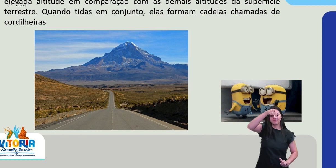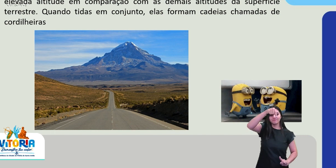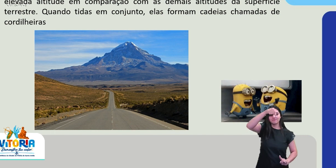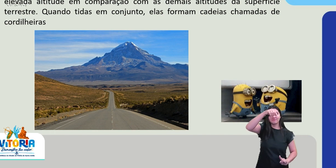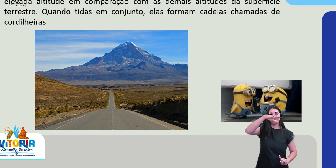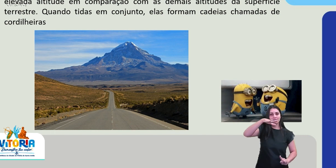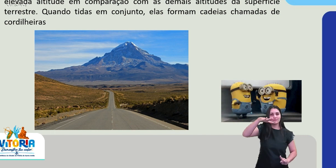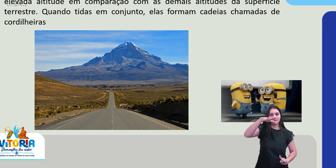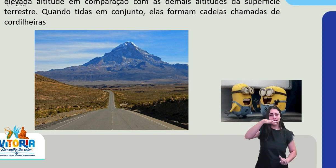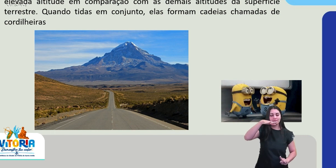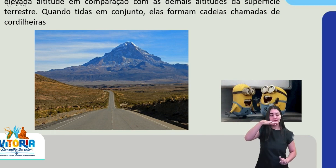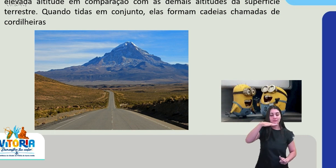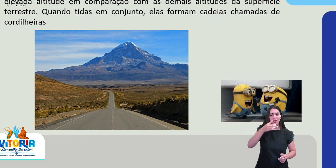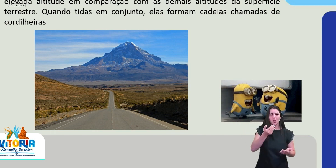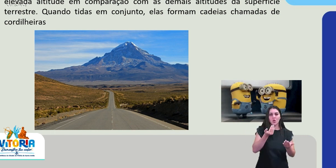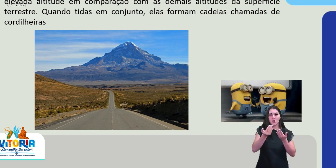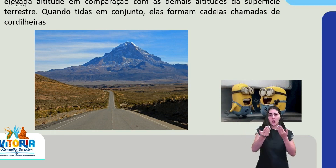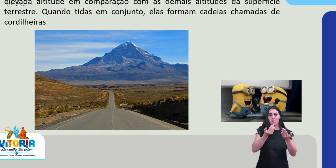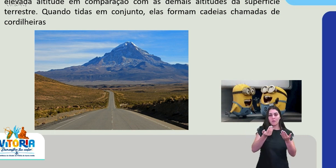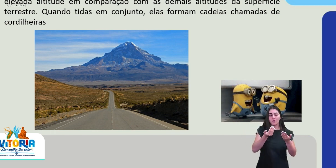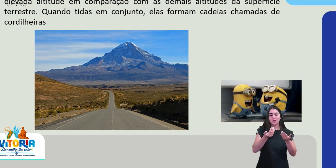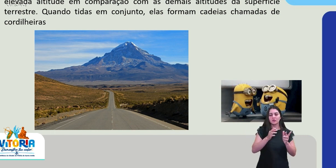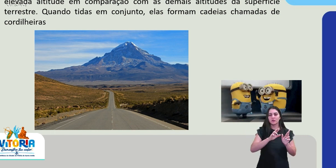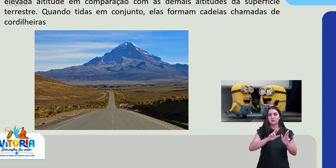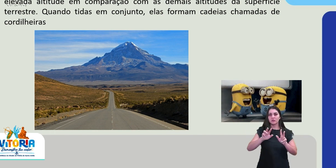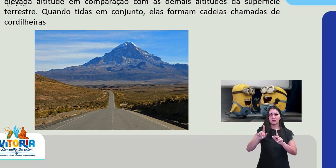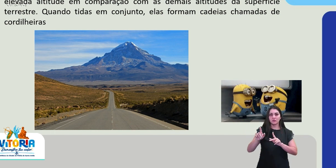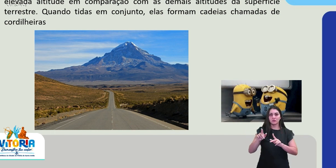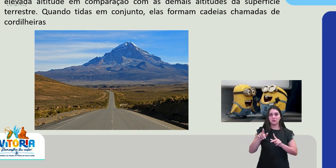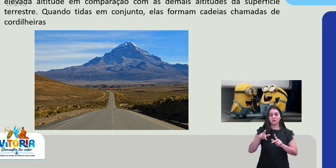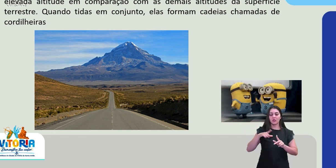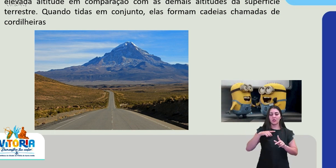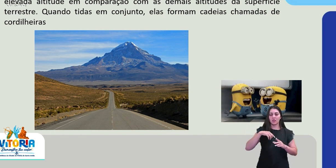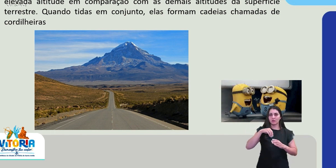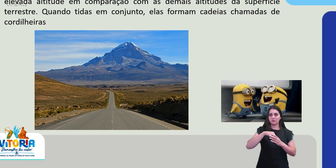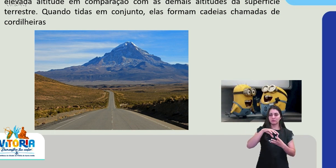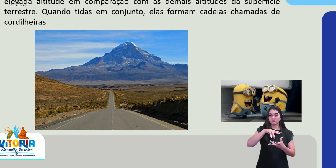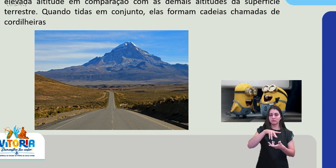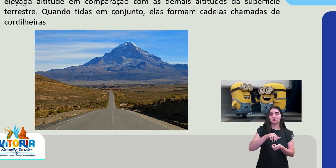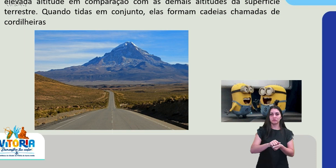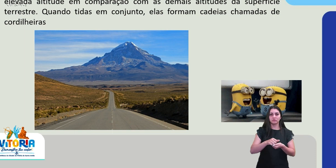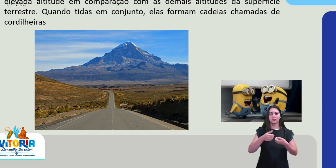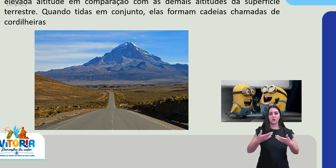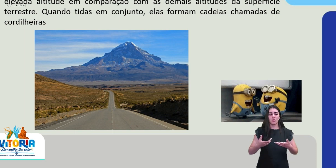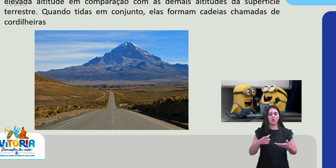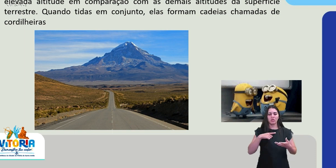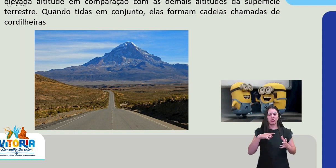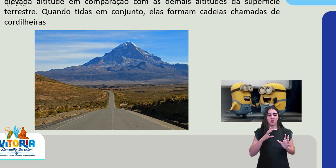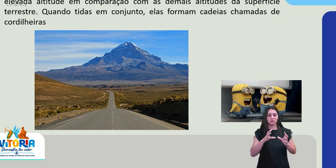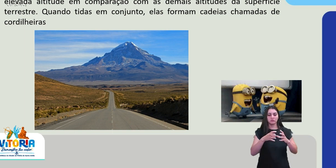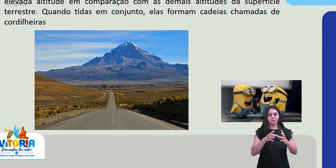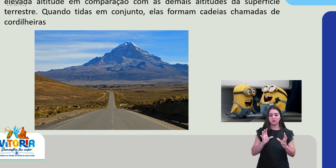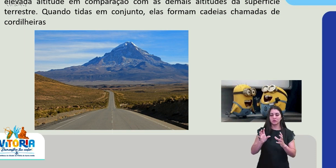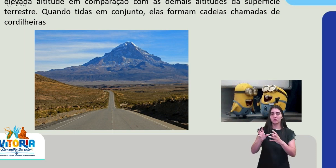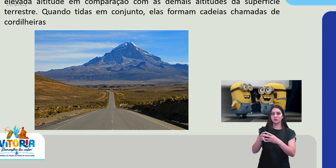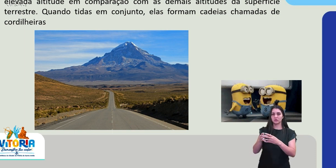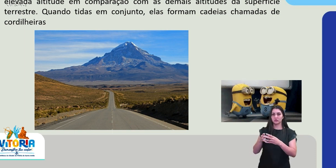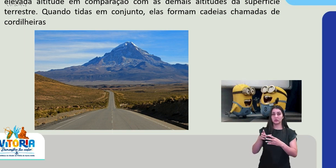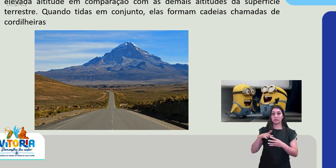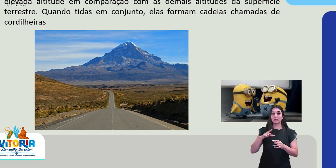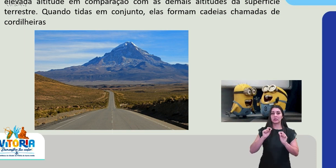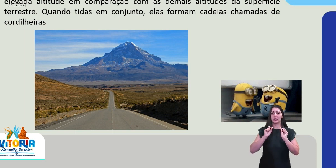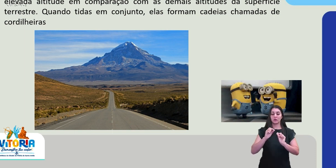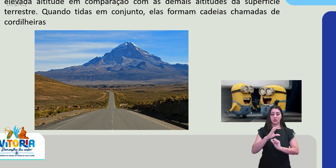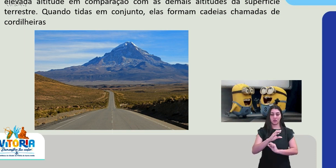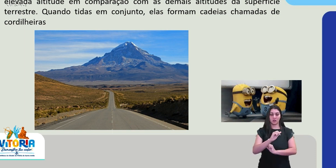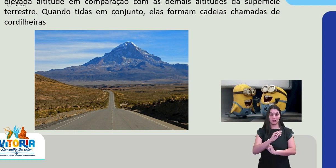cima, em comparação com as demais altitudes da superfície terrestre. Quando tidas em conjunto, elas formam